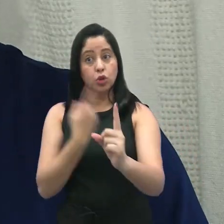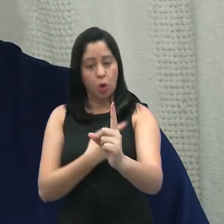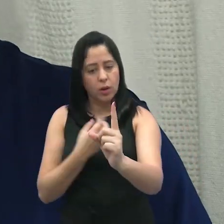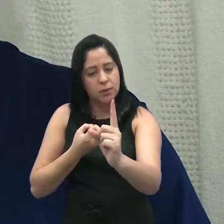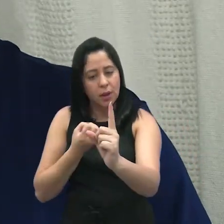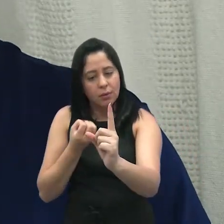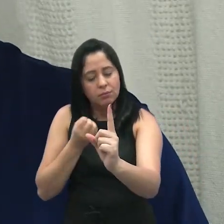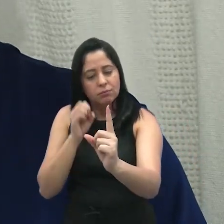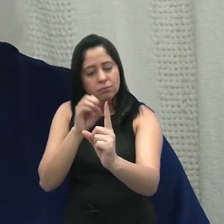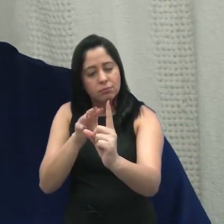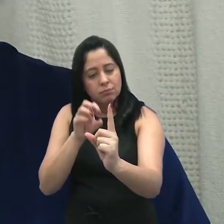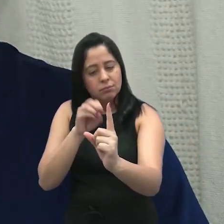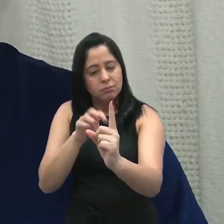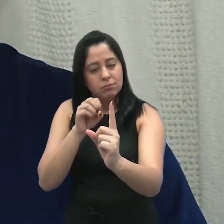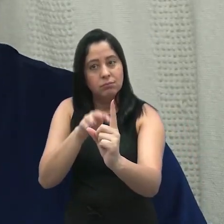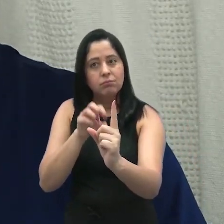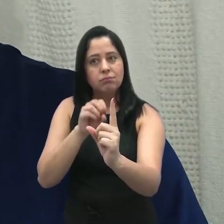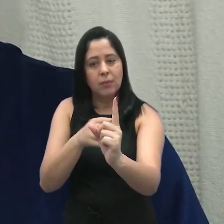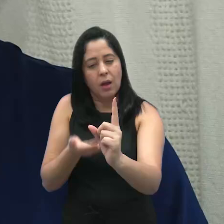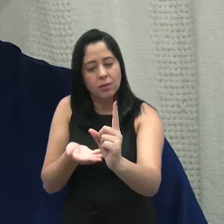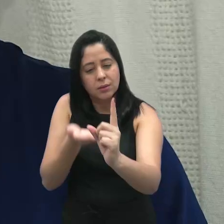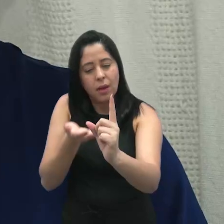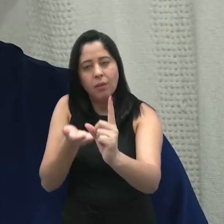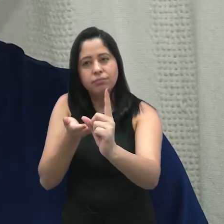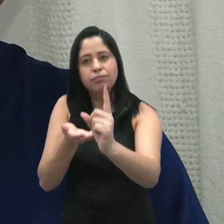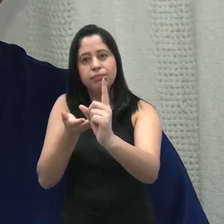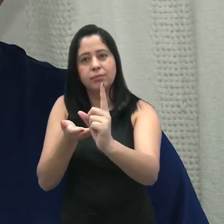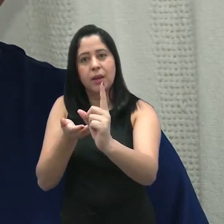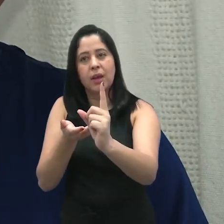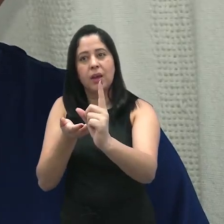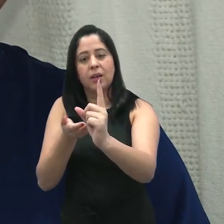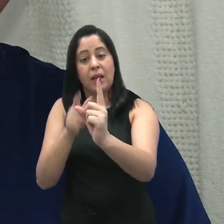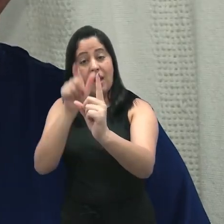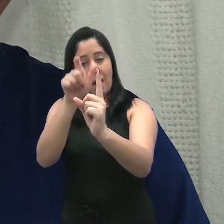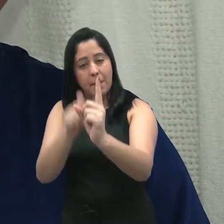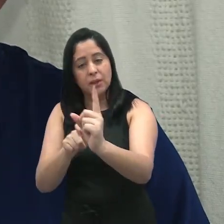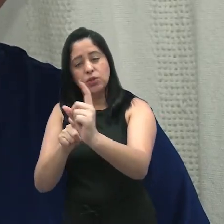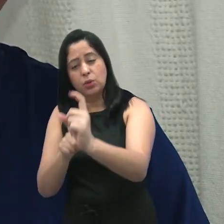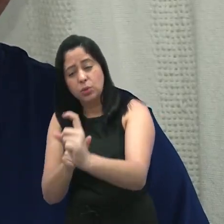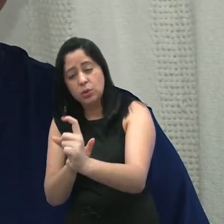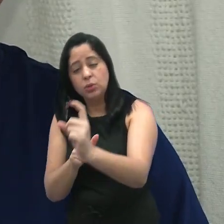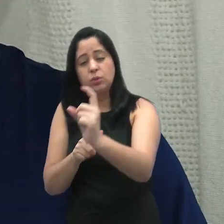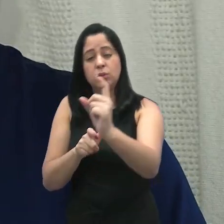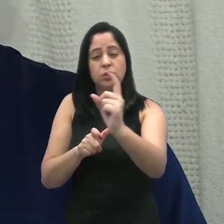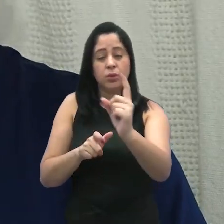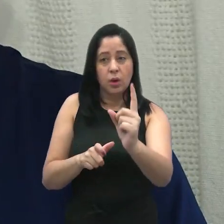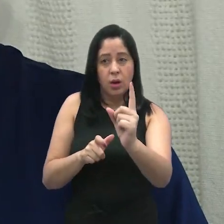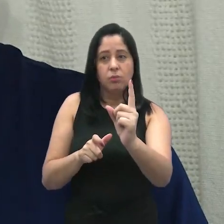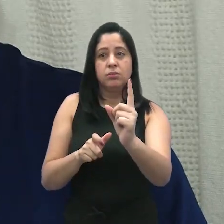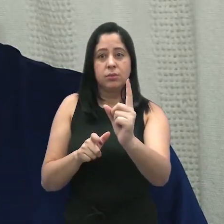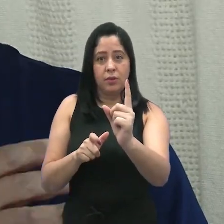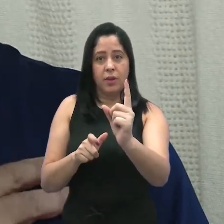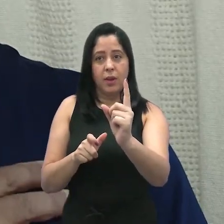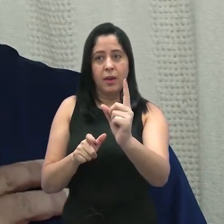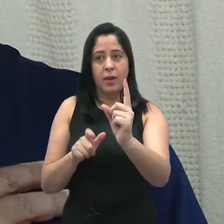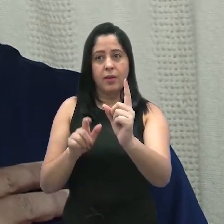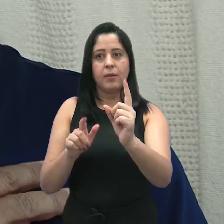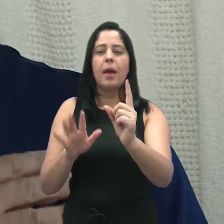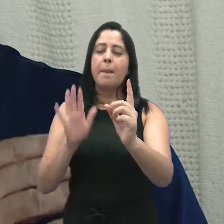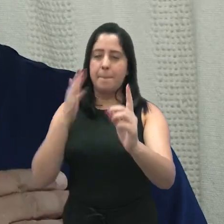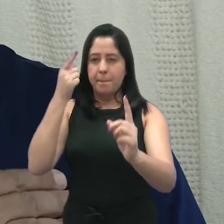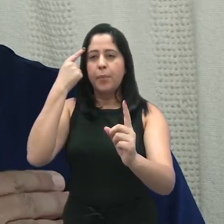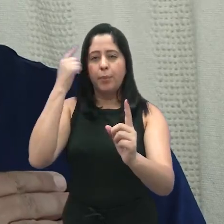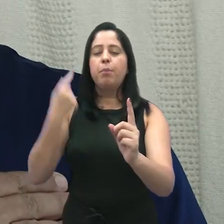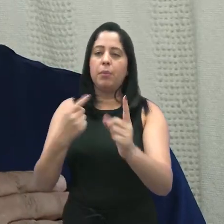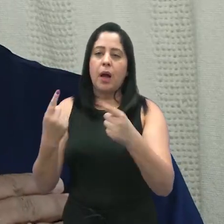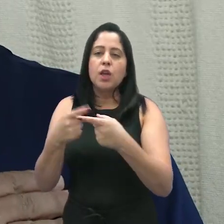entendimento, essa consciência, essa vivência, que ele possa voltar, retornar à vida social e familiar dele, e que fique uma cicatriz,